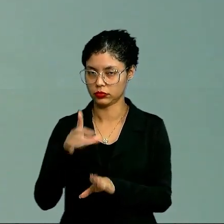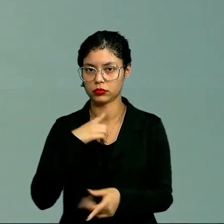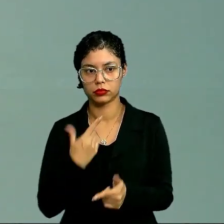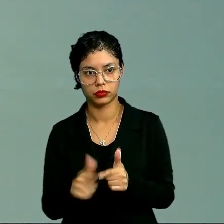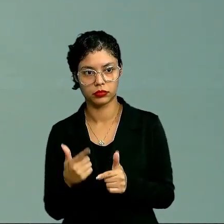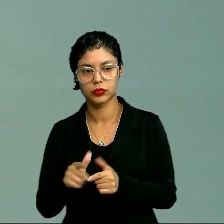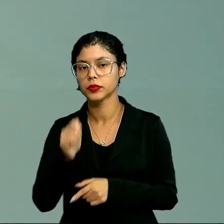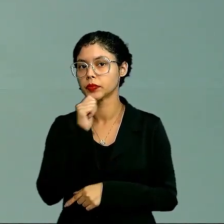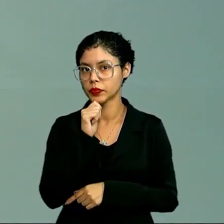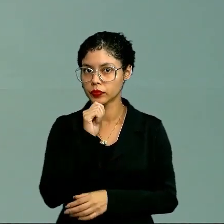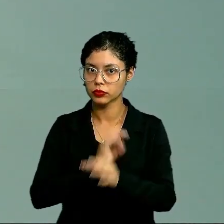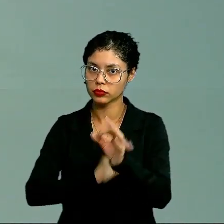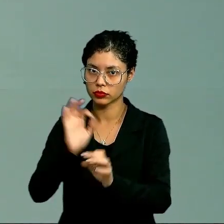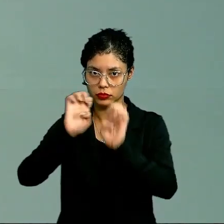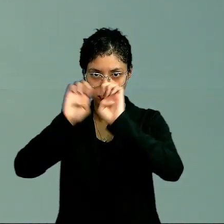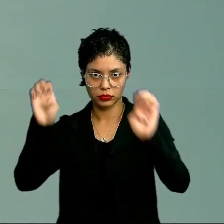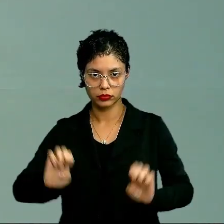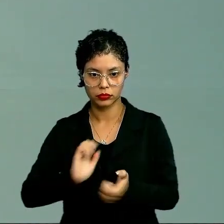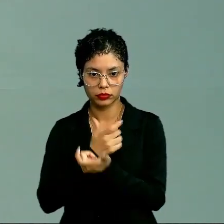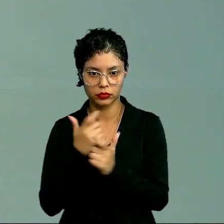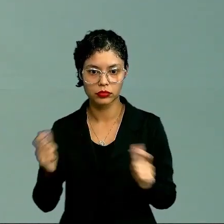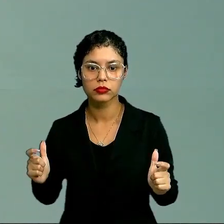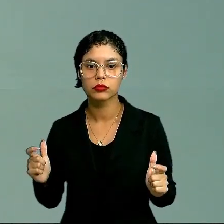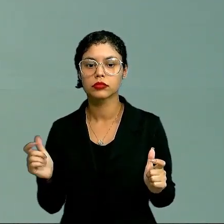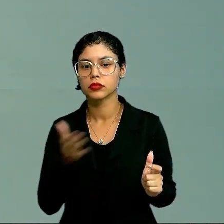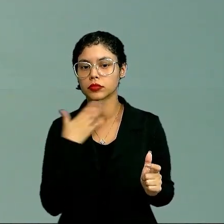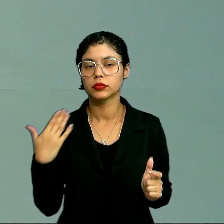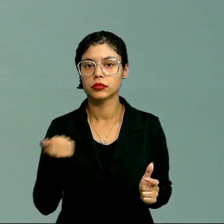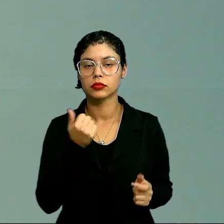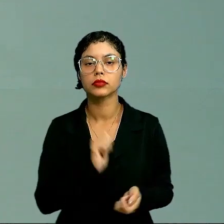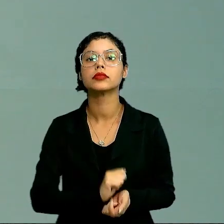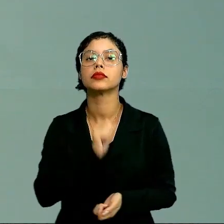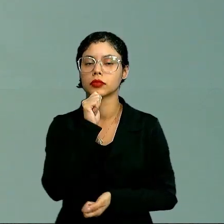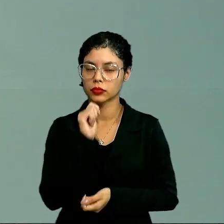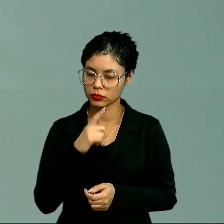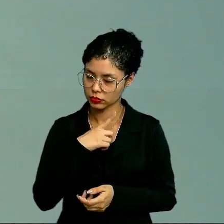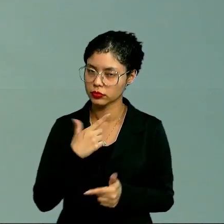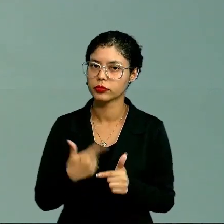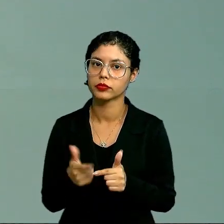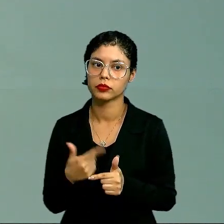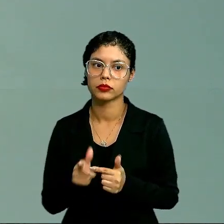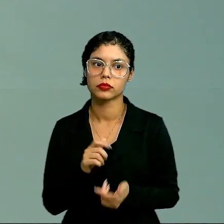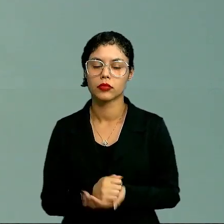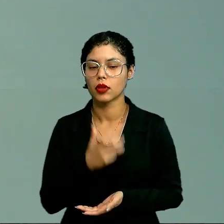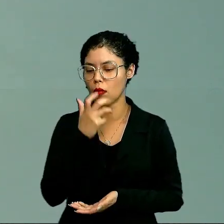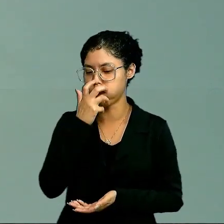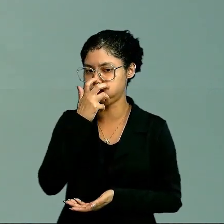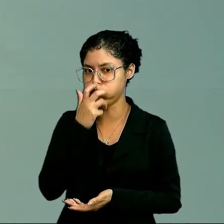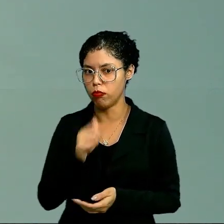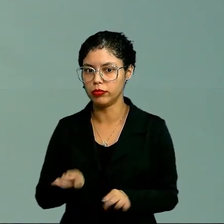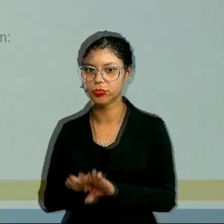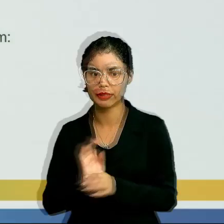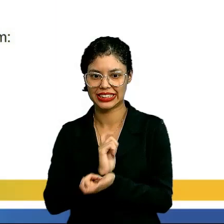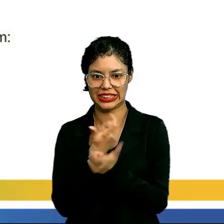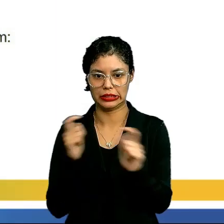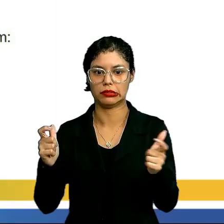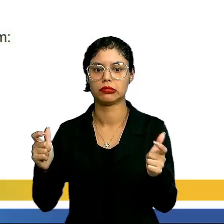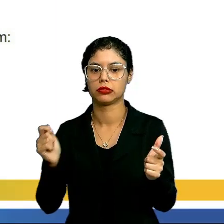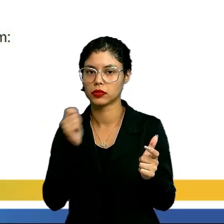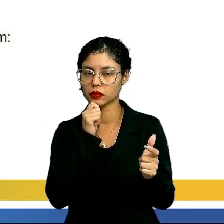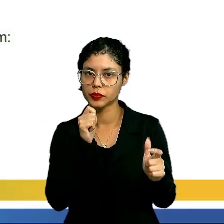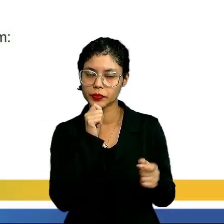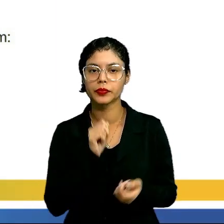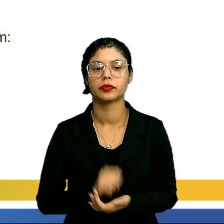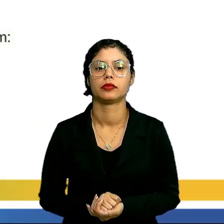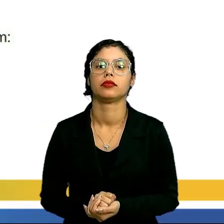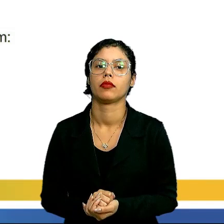problema. Apesar de terem uma estrutura maior do que a nossa e melhor, eles também têm problema com superlotação em presídios. E aí